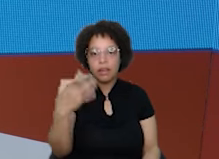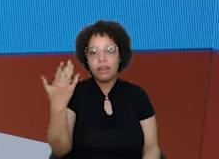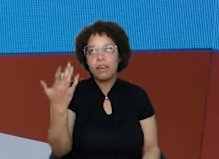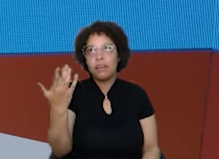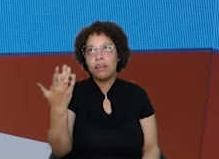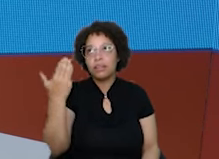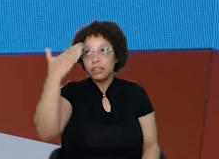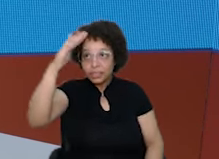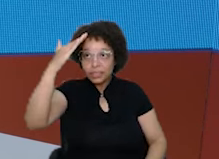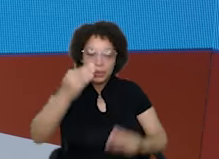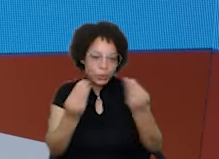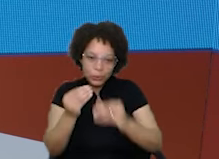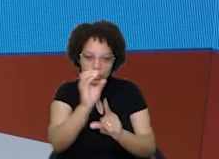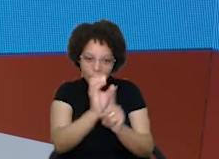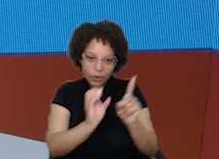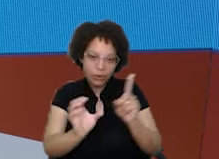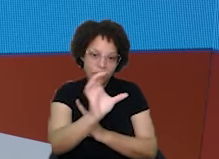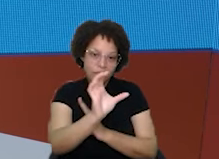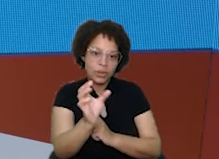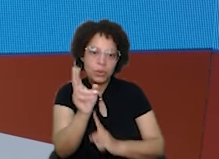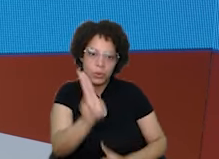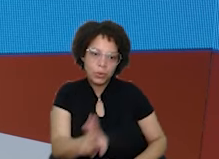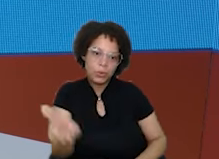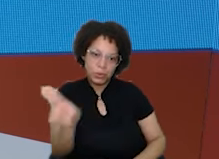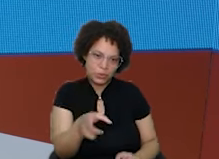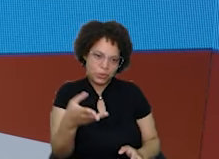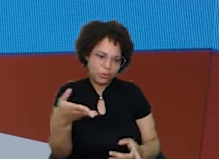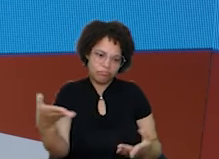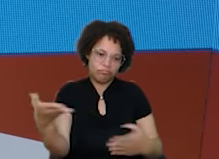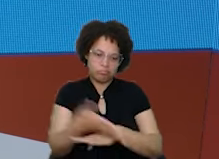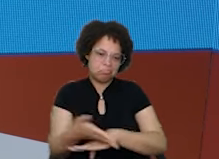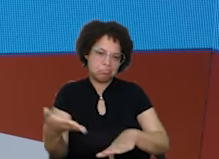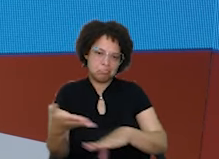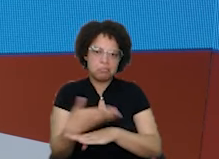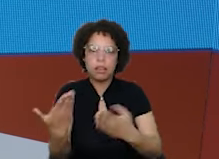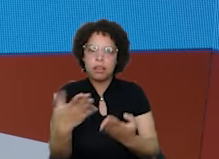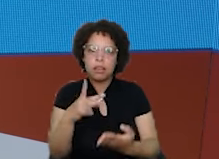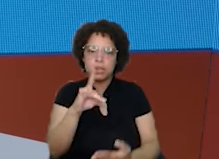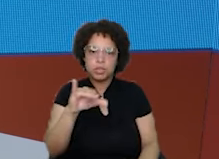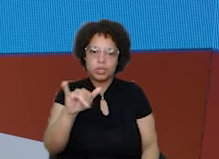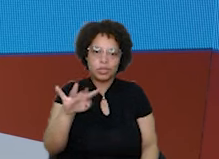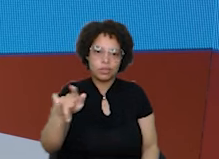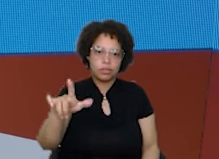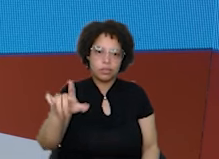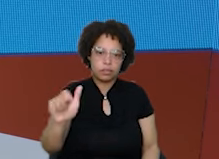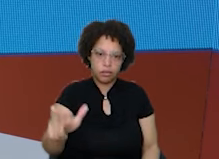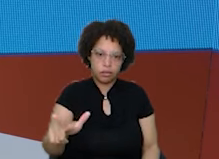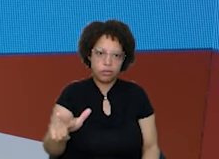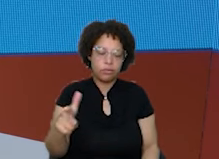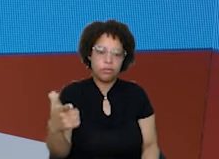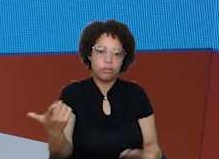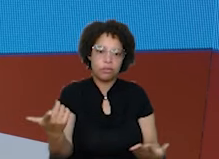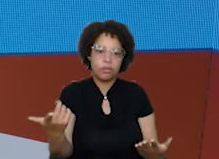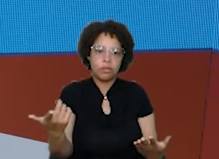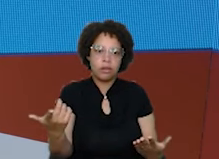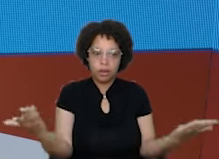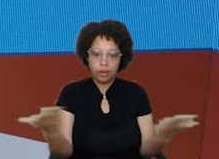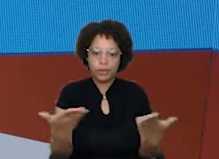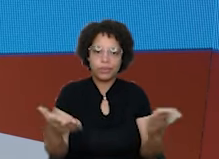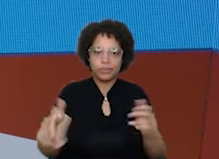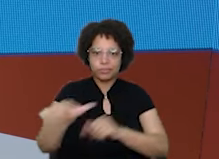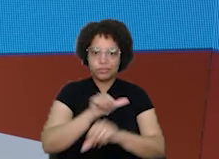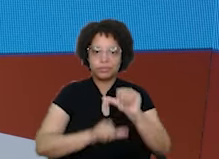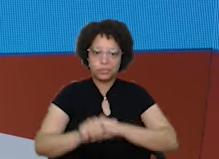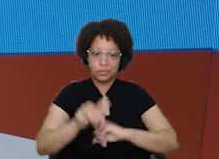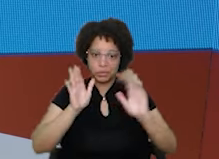consumidor também está no mundo digital né a gente vive um até um momento de transição em relação a isso né